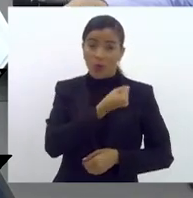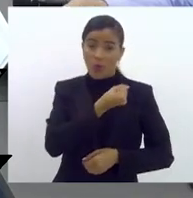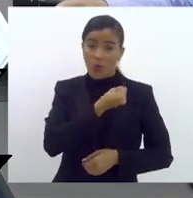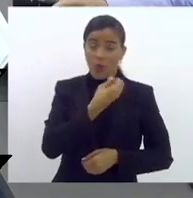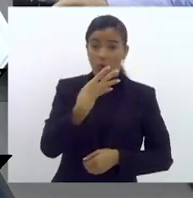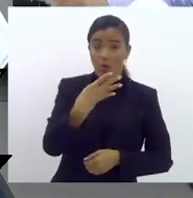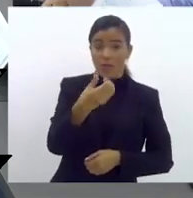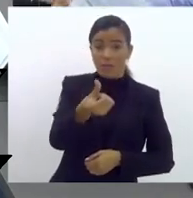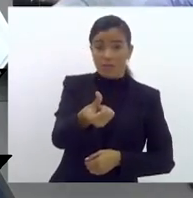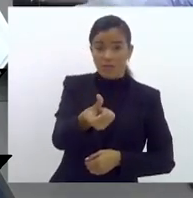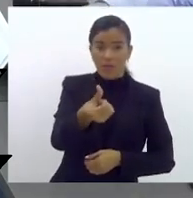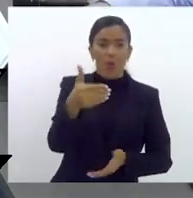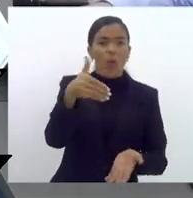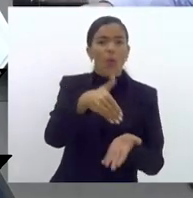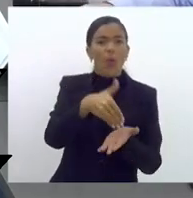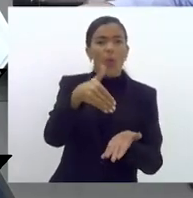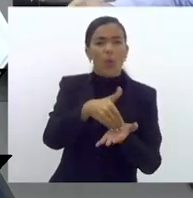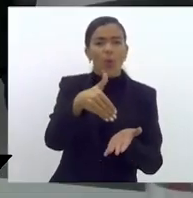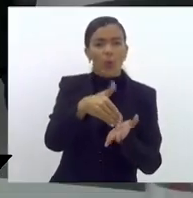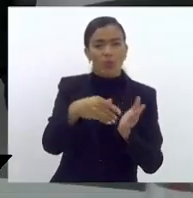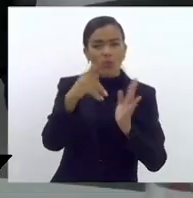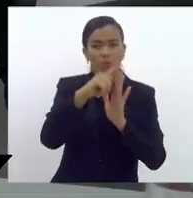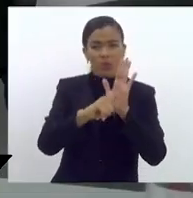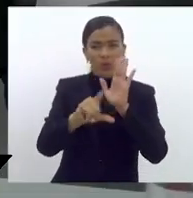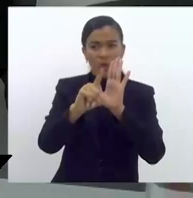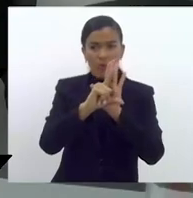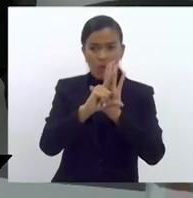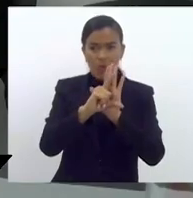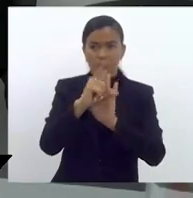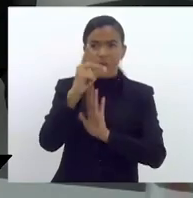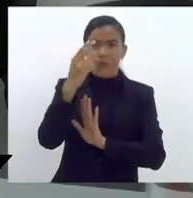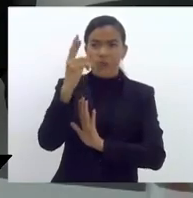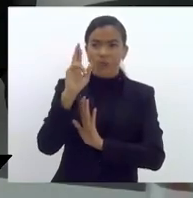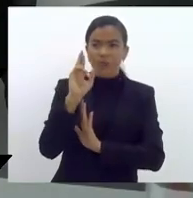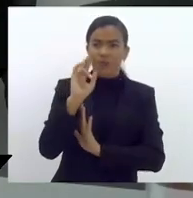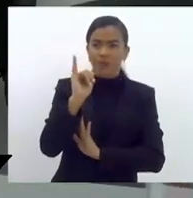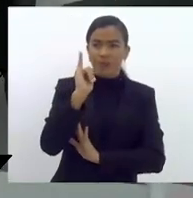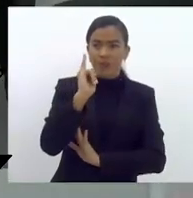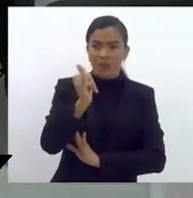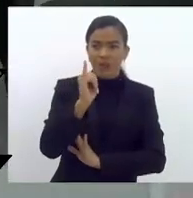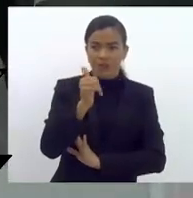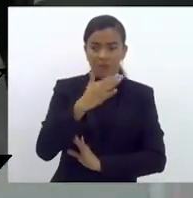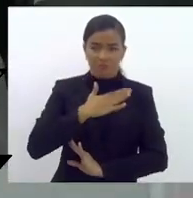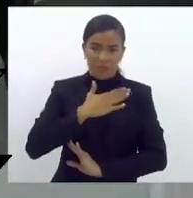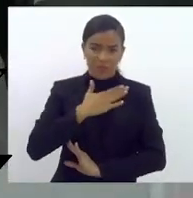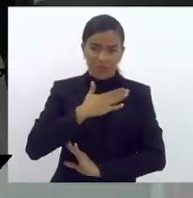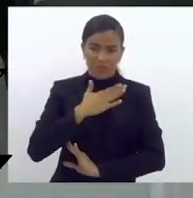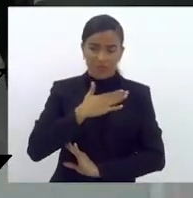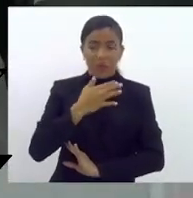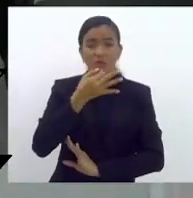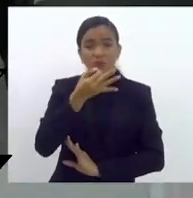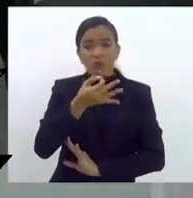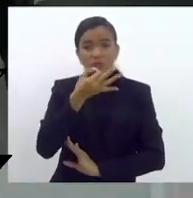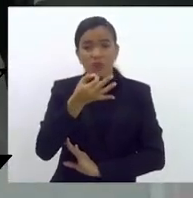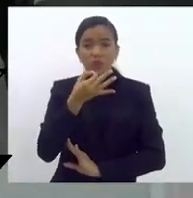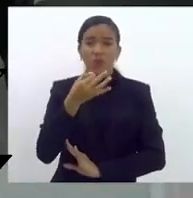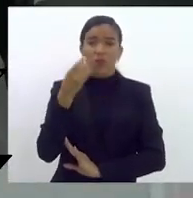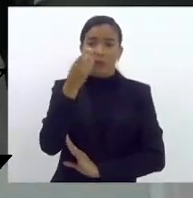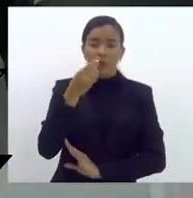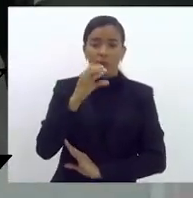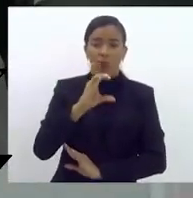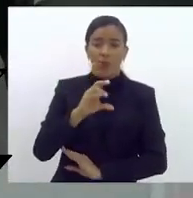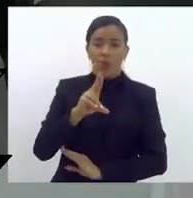é o último projeto de relatoria vamos fazer Eu Vou sugerir aqui o deputado Vinícius cozzolino